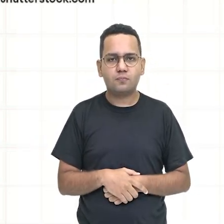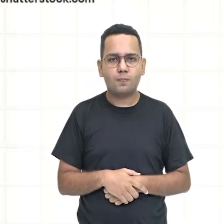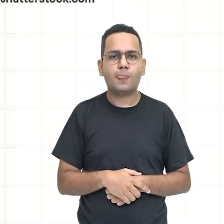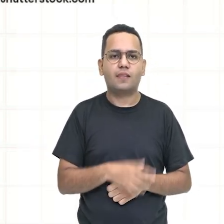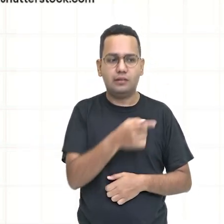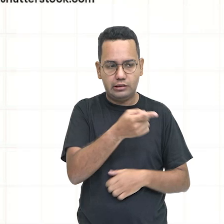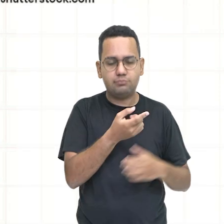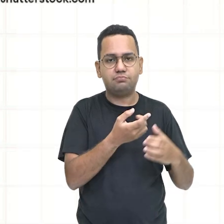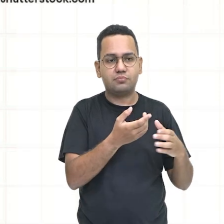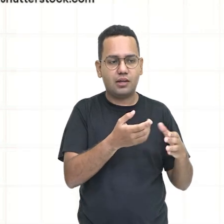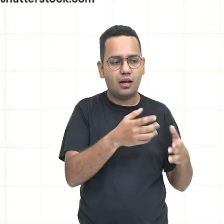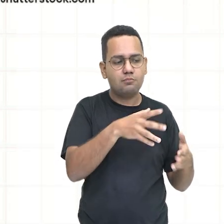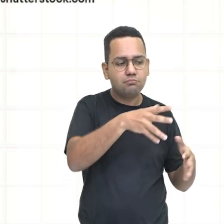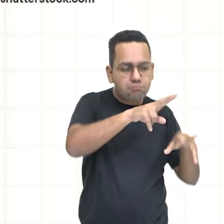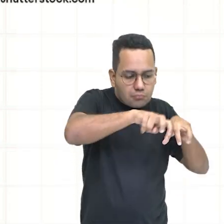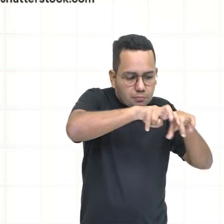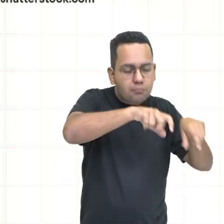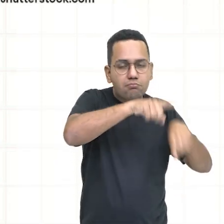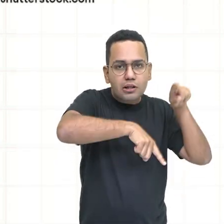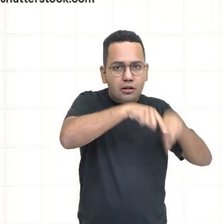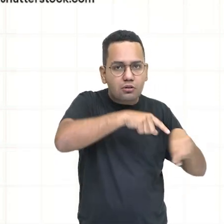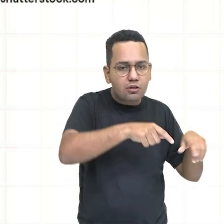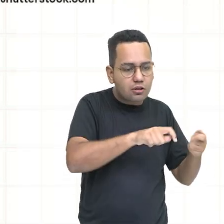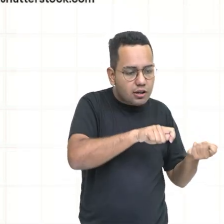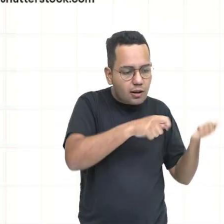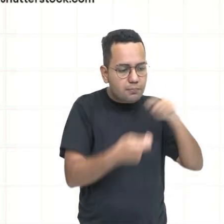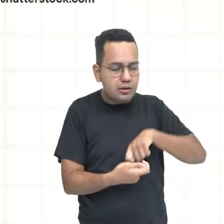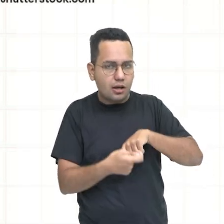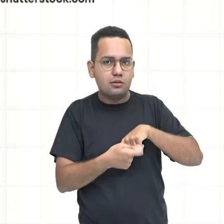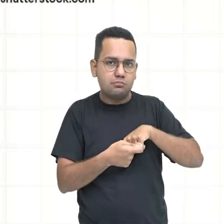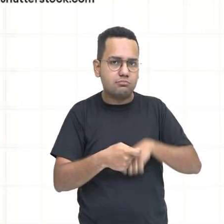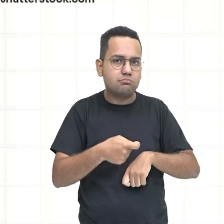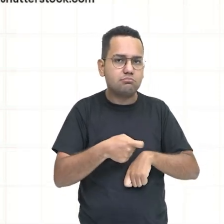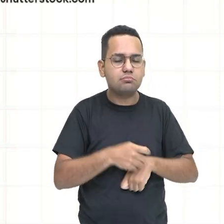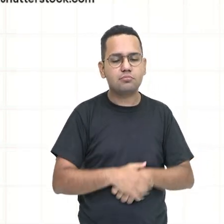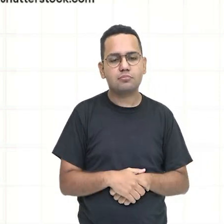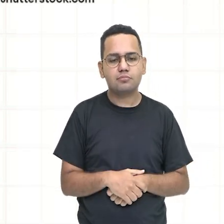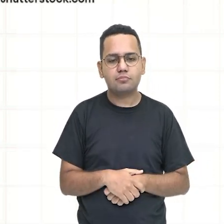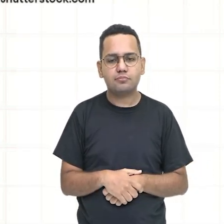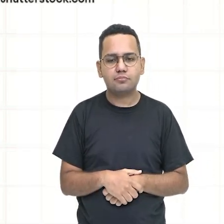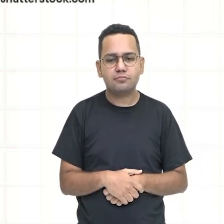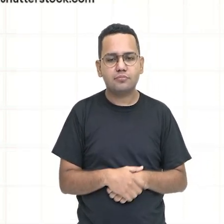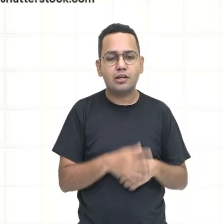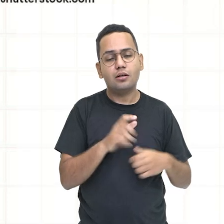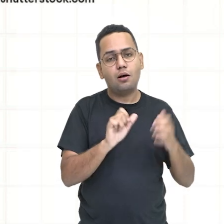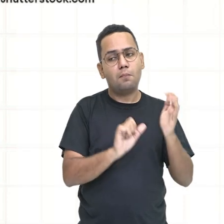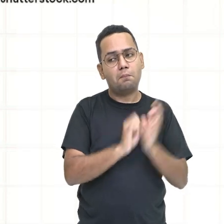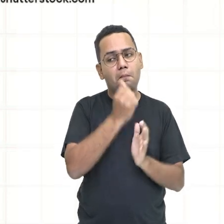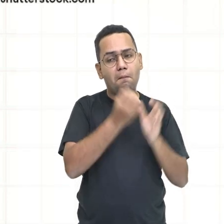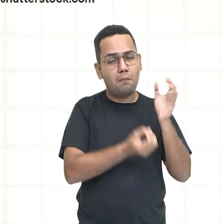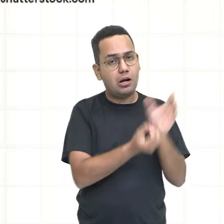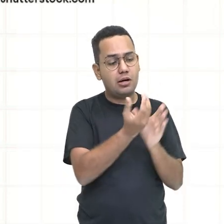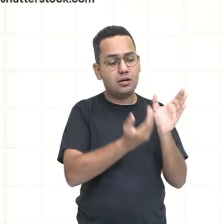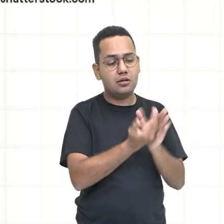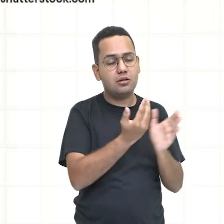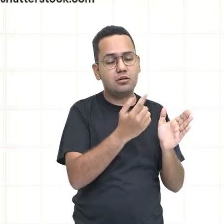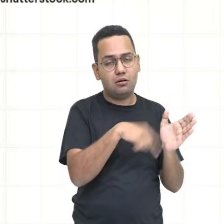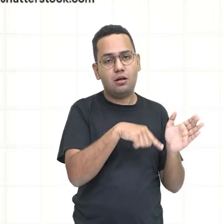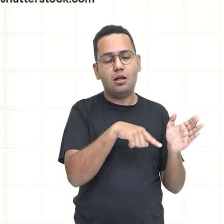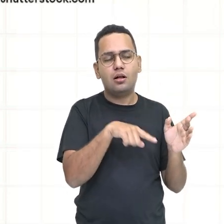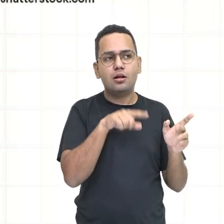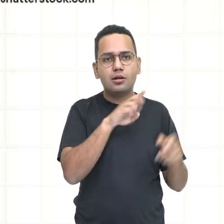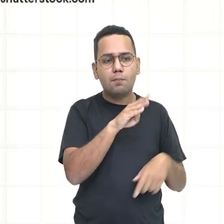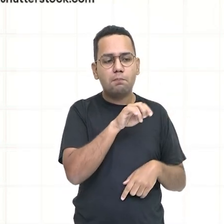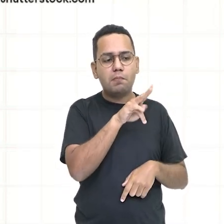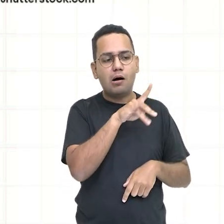da Austrália, tá? Então acaba sendo o maior produtor, aquele que prepara a bauxita para a fabricação de